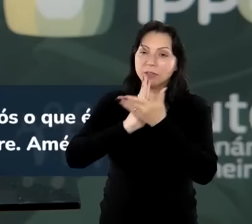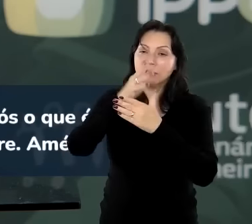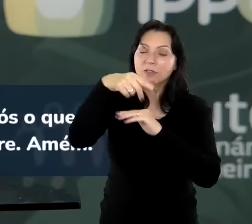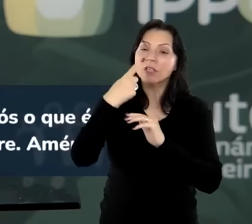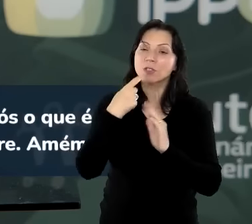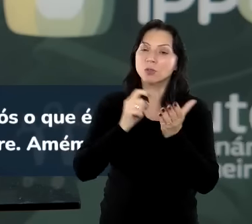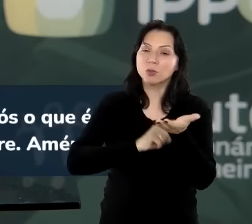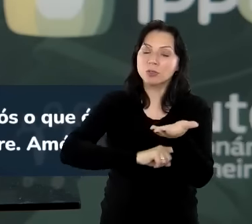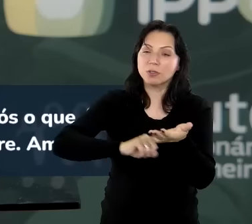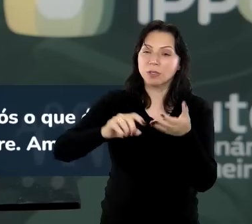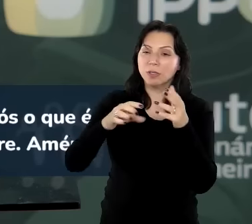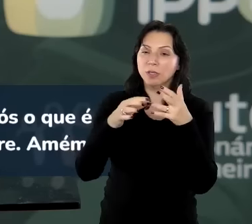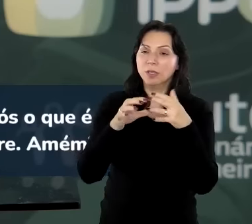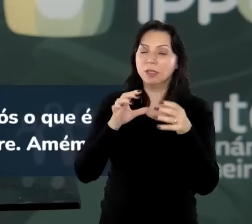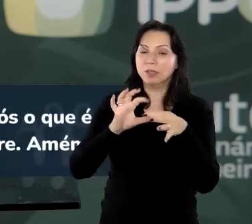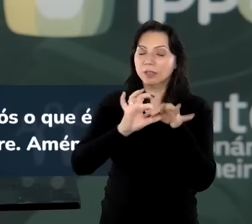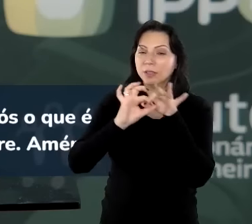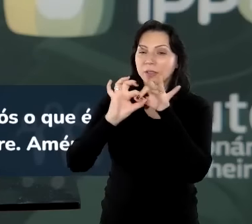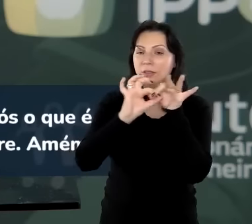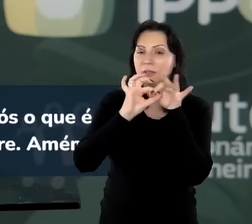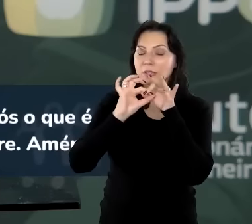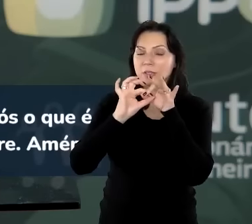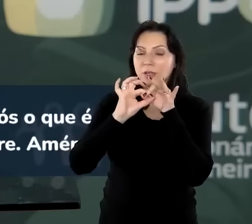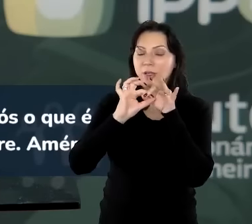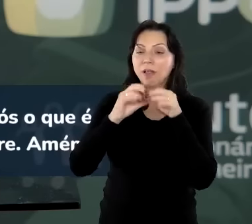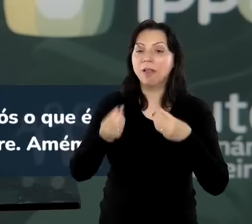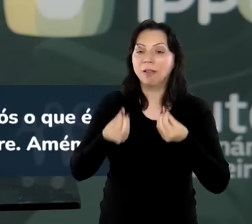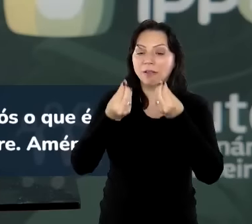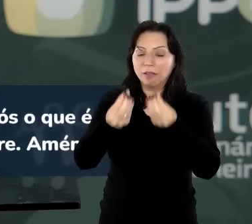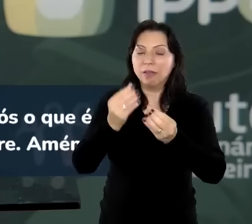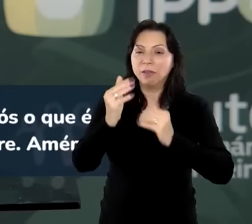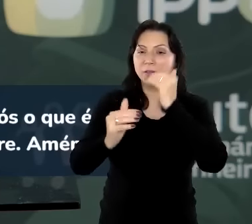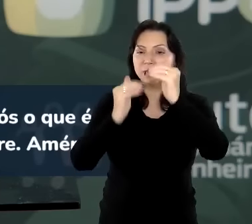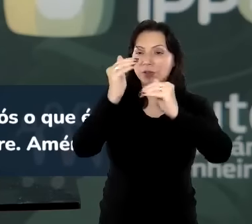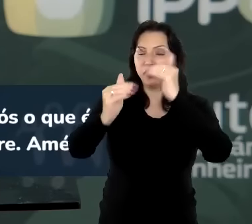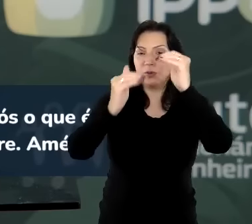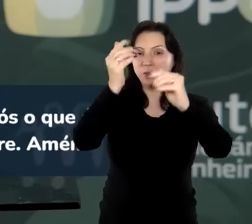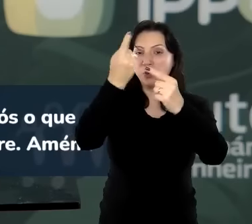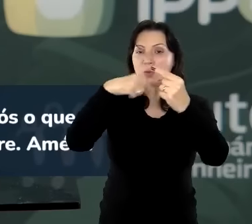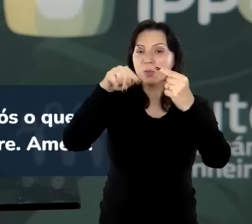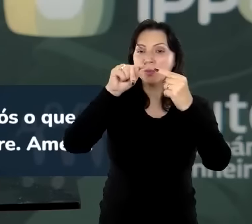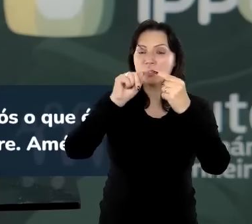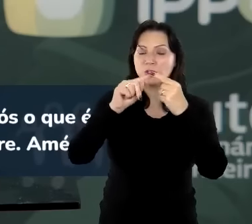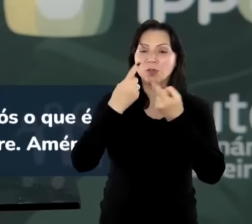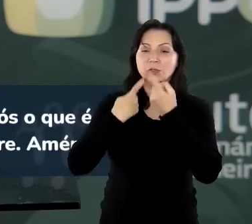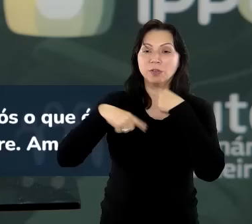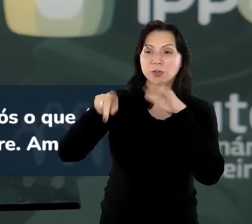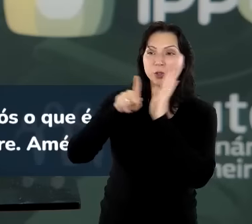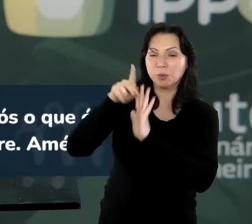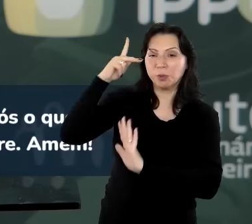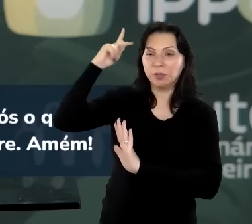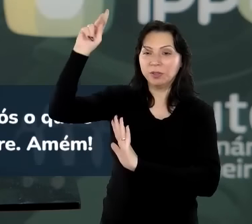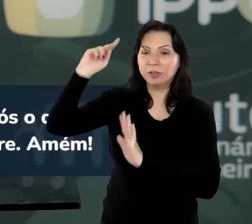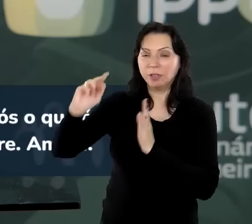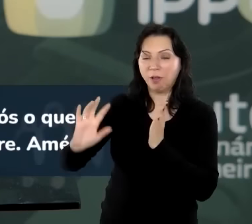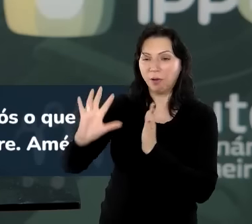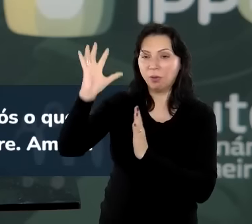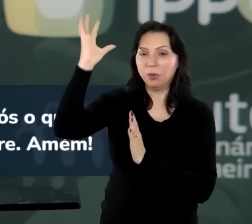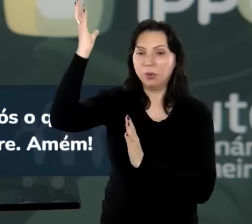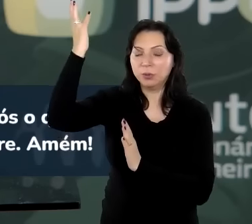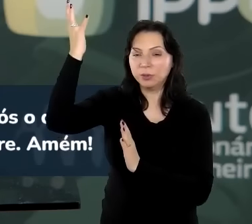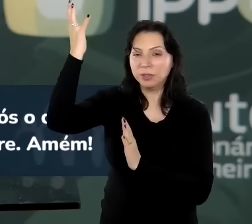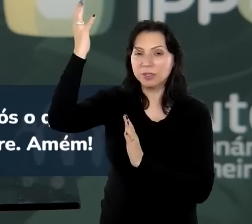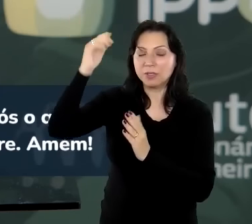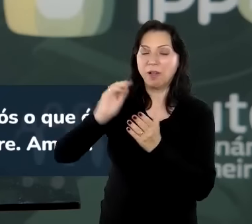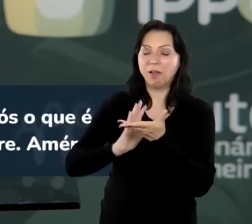vos aperfeiçoe em todo o bem, para cumprir a sua vontade, operando em vós o que é agradável diante dele, por